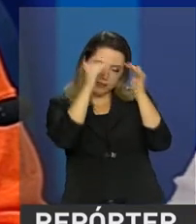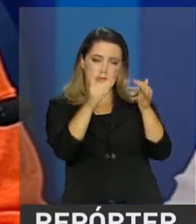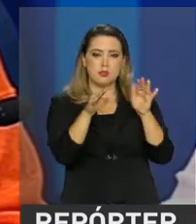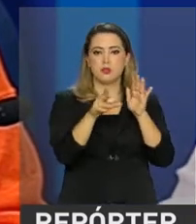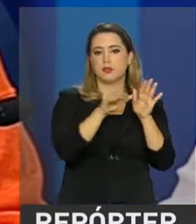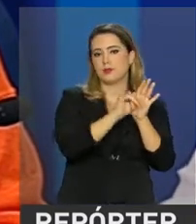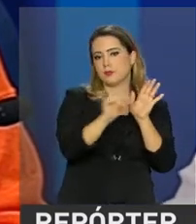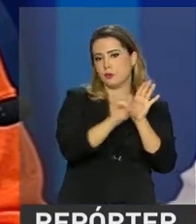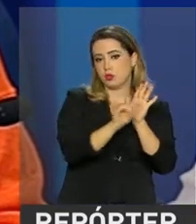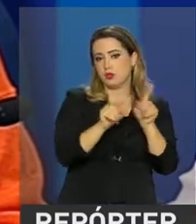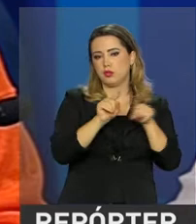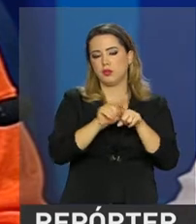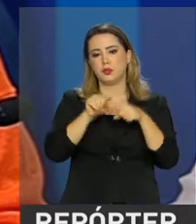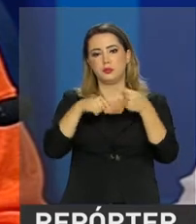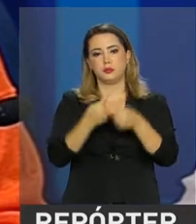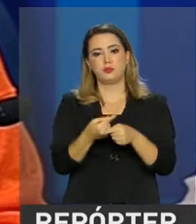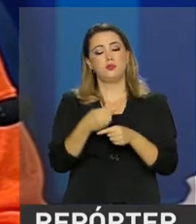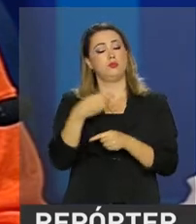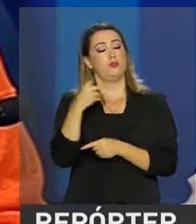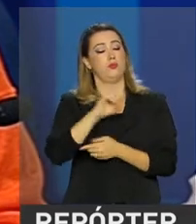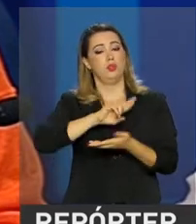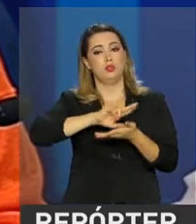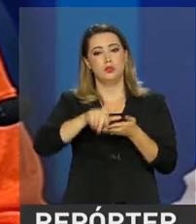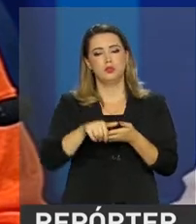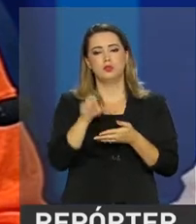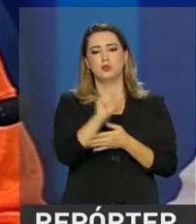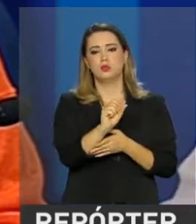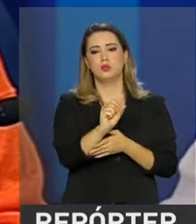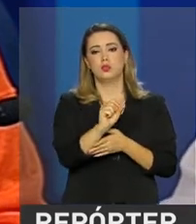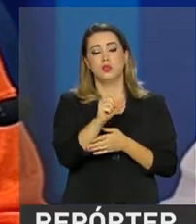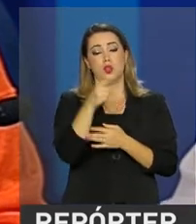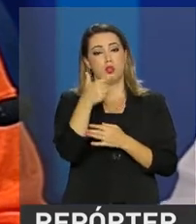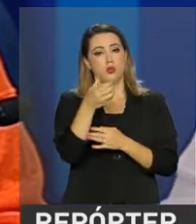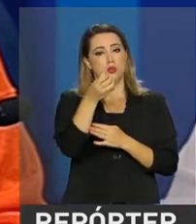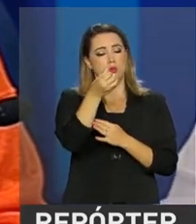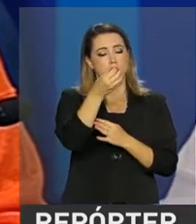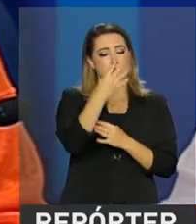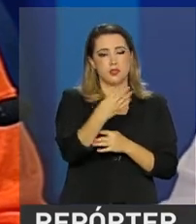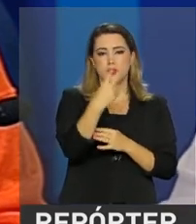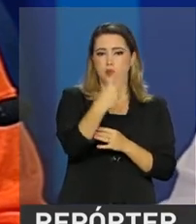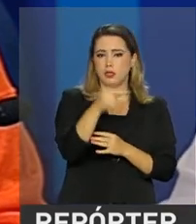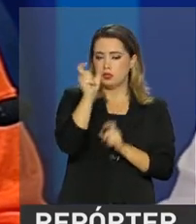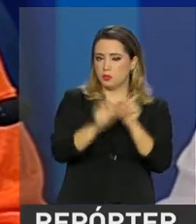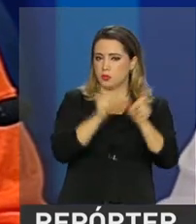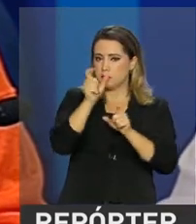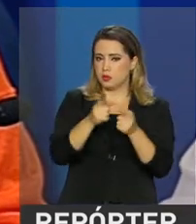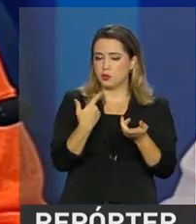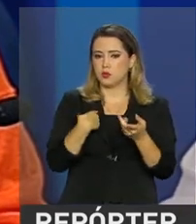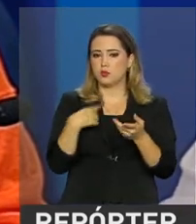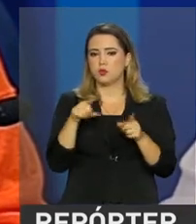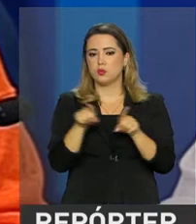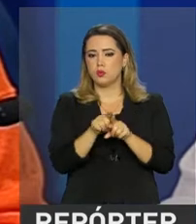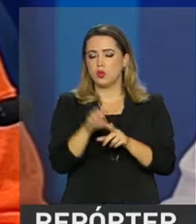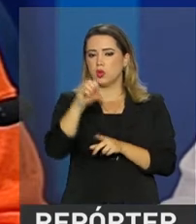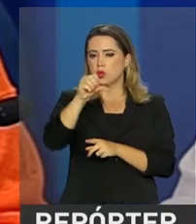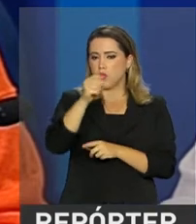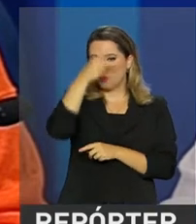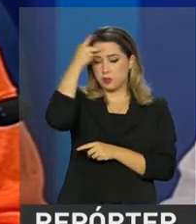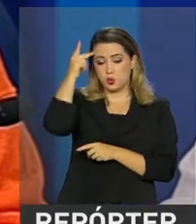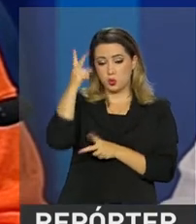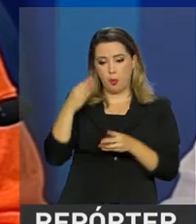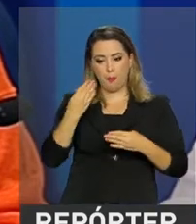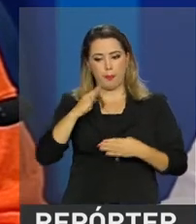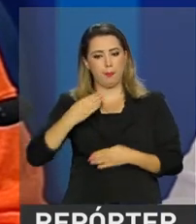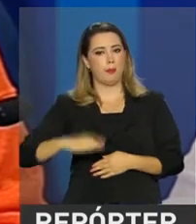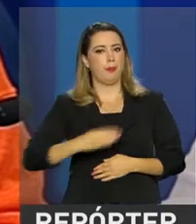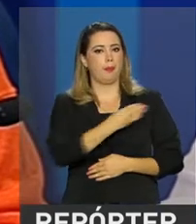total de 842 pessoas por descumprimento de regras, 9 por aplicação do detector de metal e